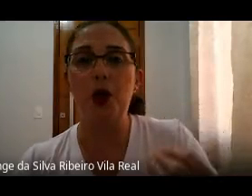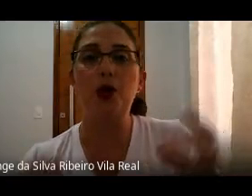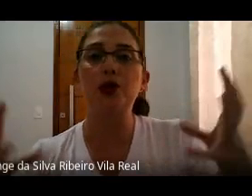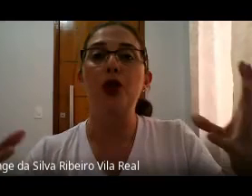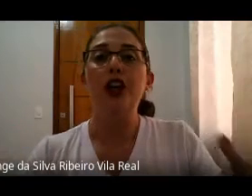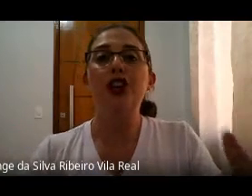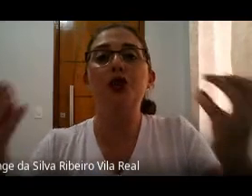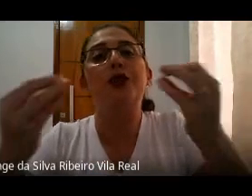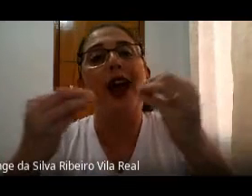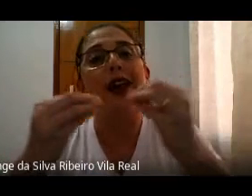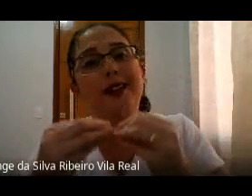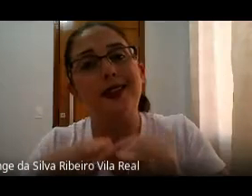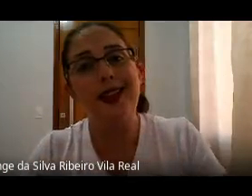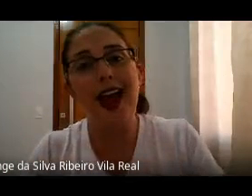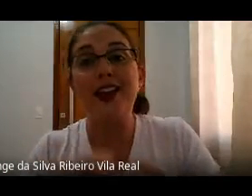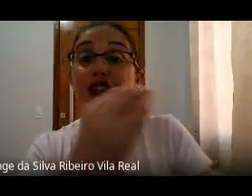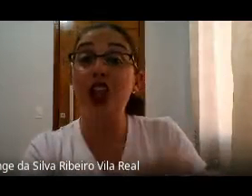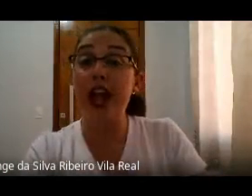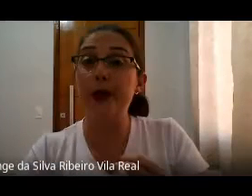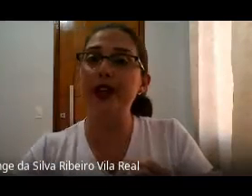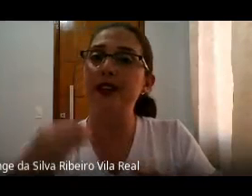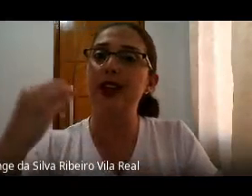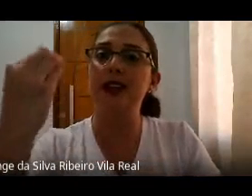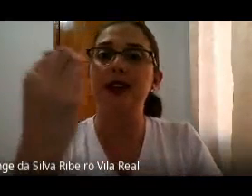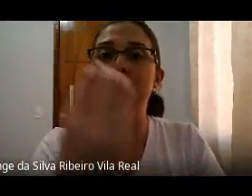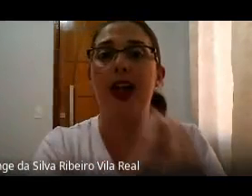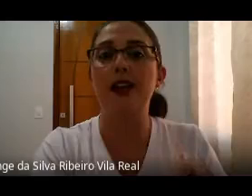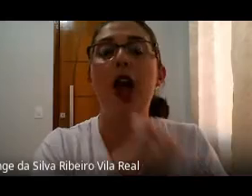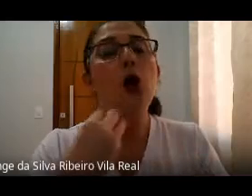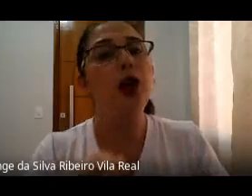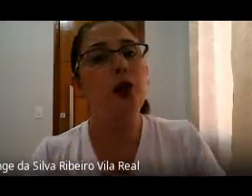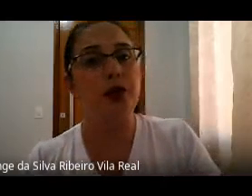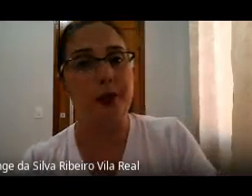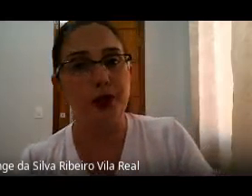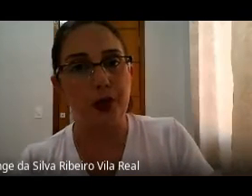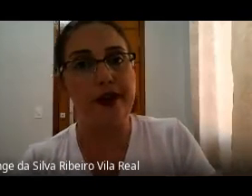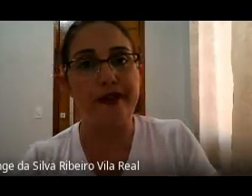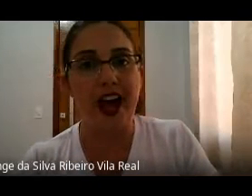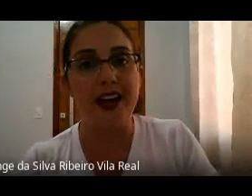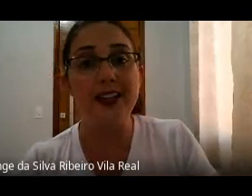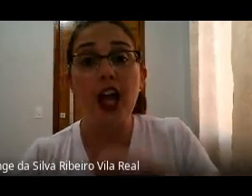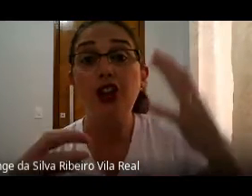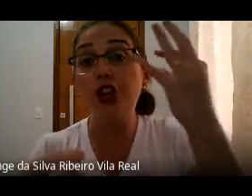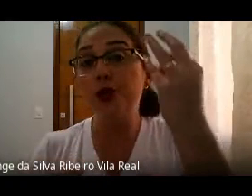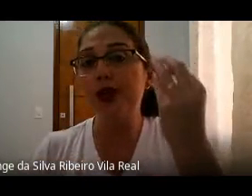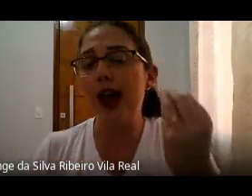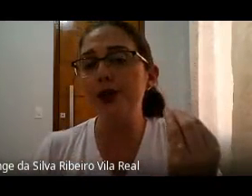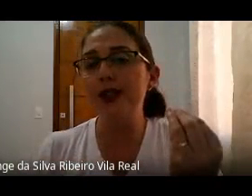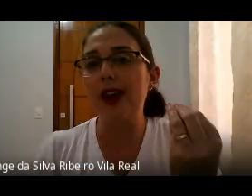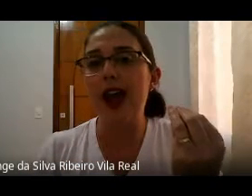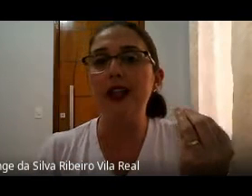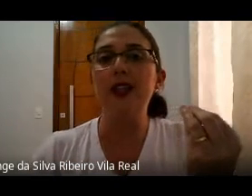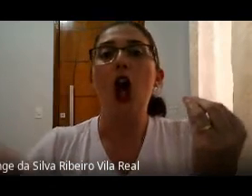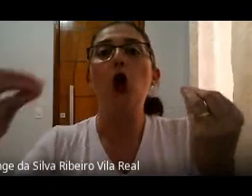após o outro, de juntar esses sinais, de reconhecer esses sinais quando outra pessoa faz, de